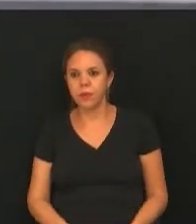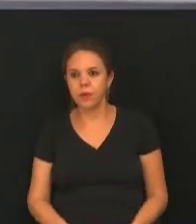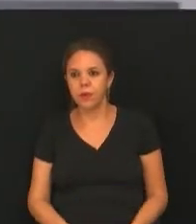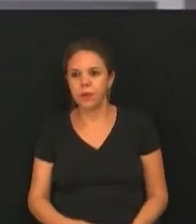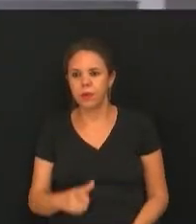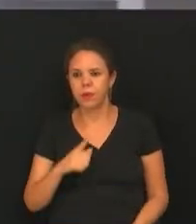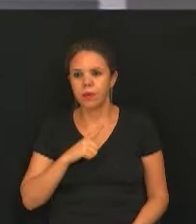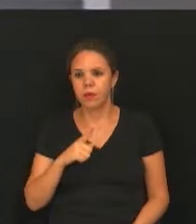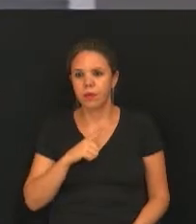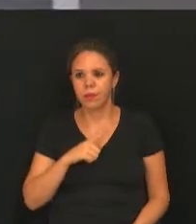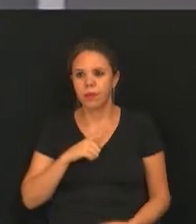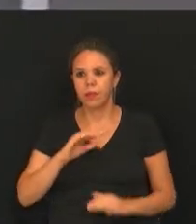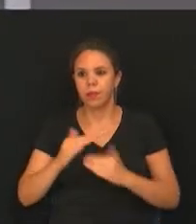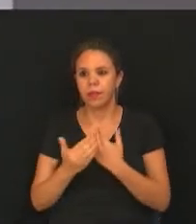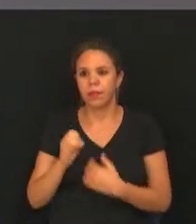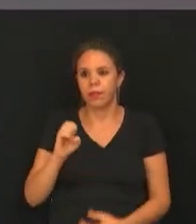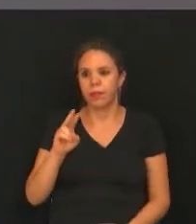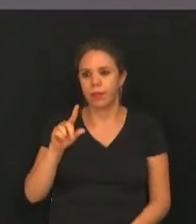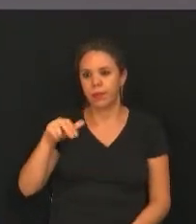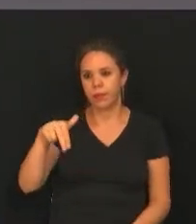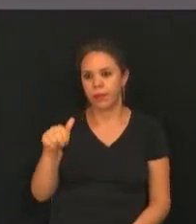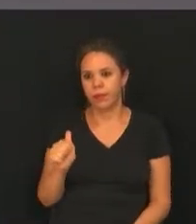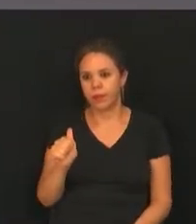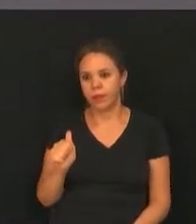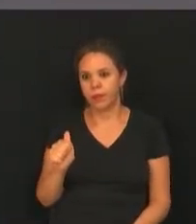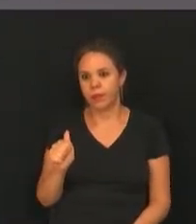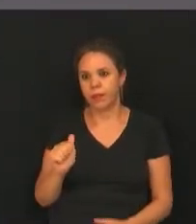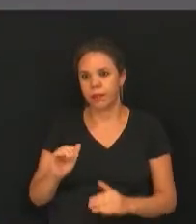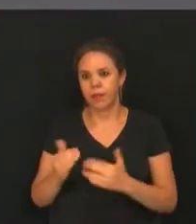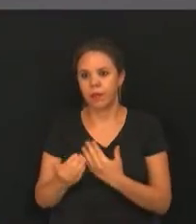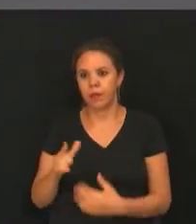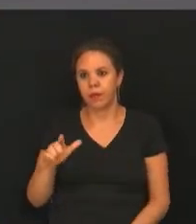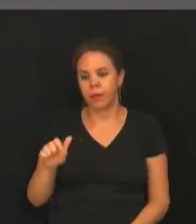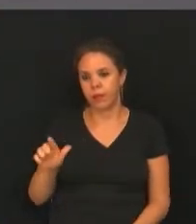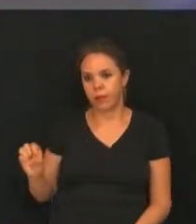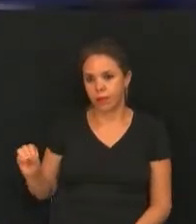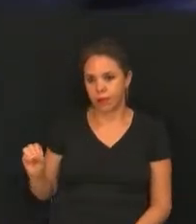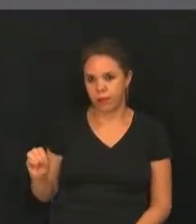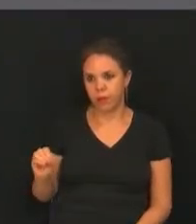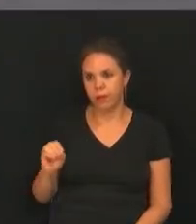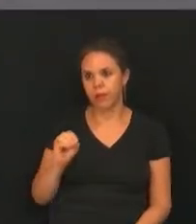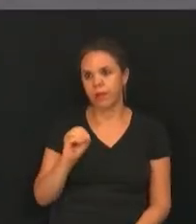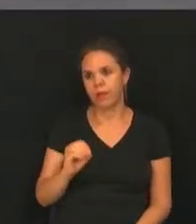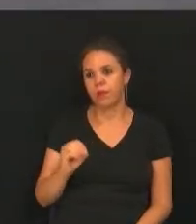quartel no Jardim Olinda, Jardim do Lago, Jardim das Oliveiras,